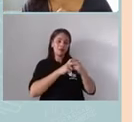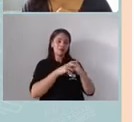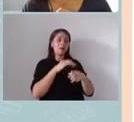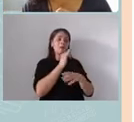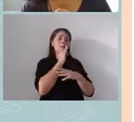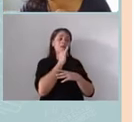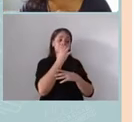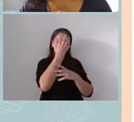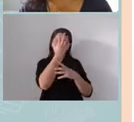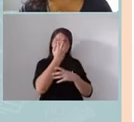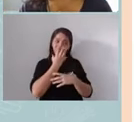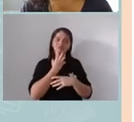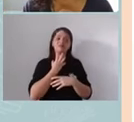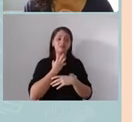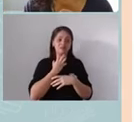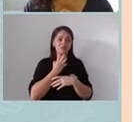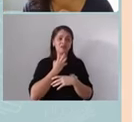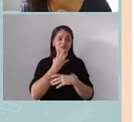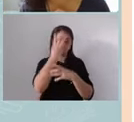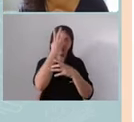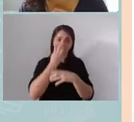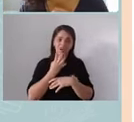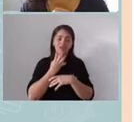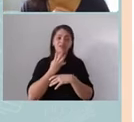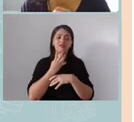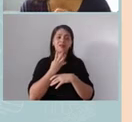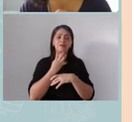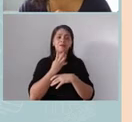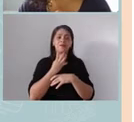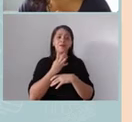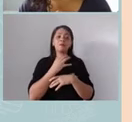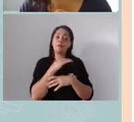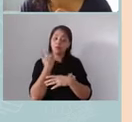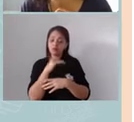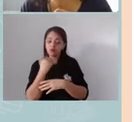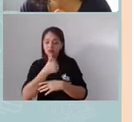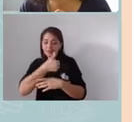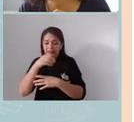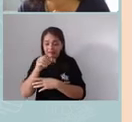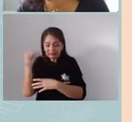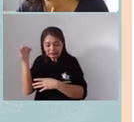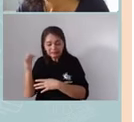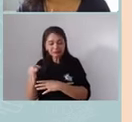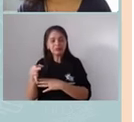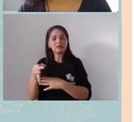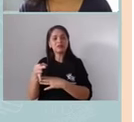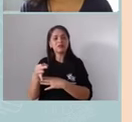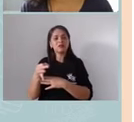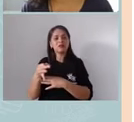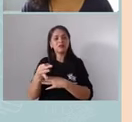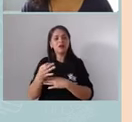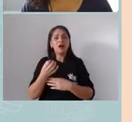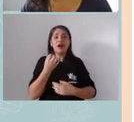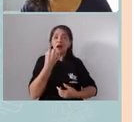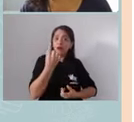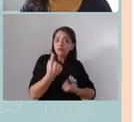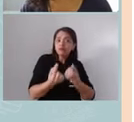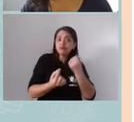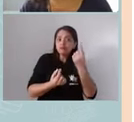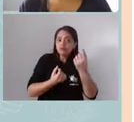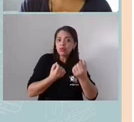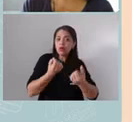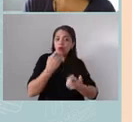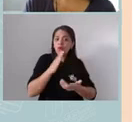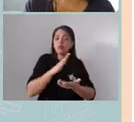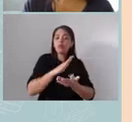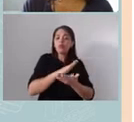doença bastante letal para o ser humano, né, a taxa de mortalidade de quase 100%. Pouquíssimos casos de pessoas que sobreviveram à